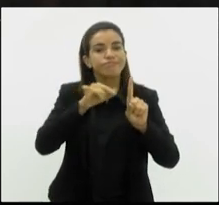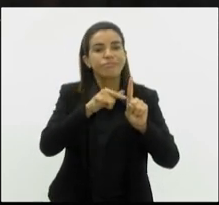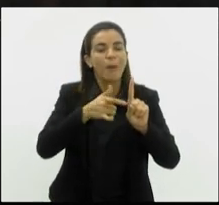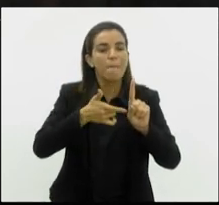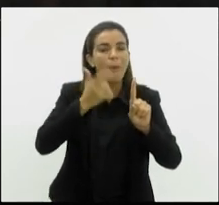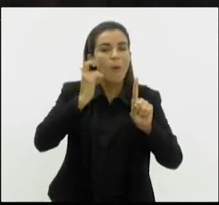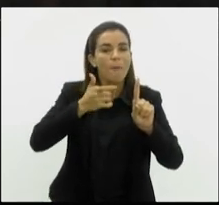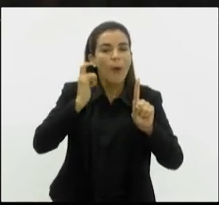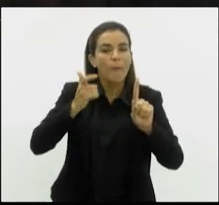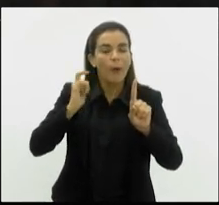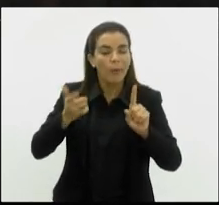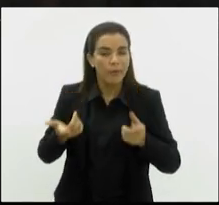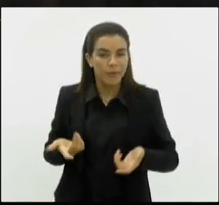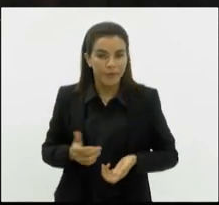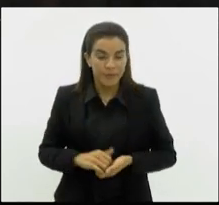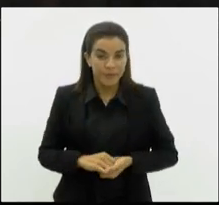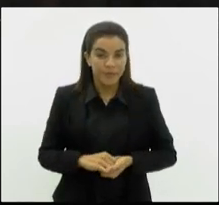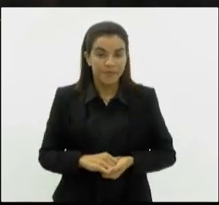Então, são fatos